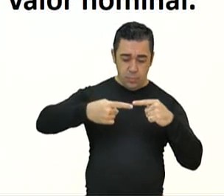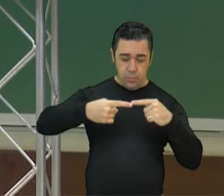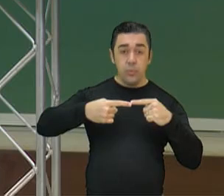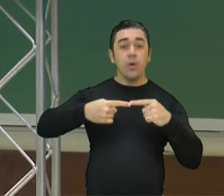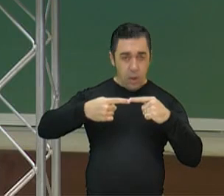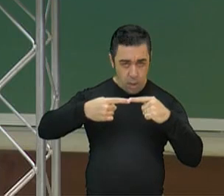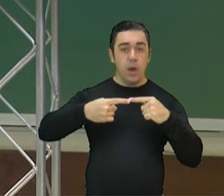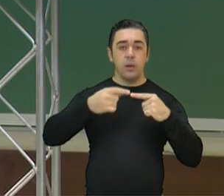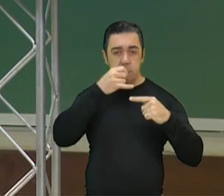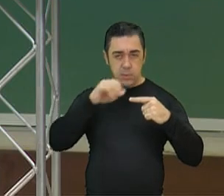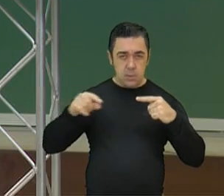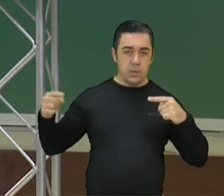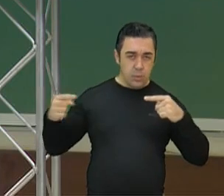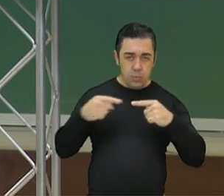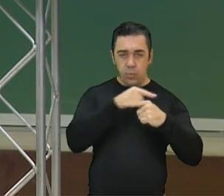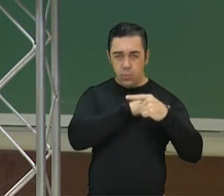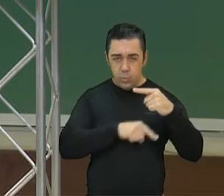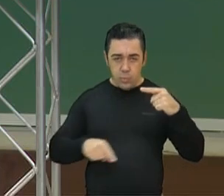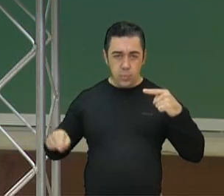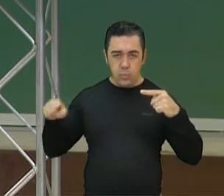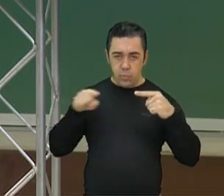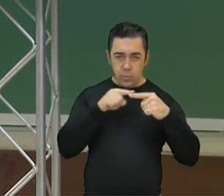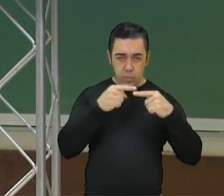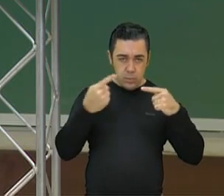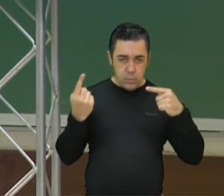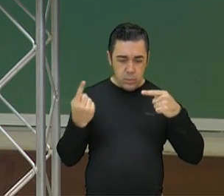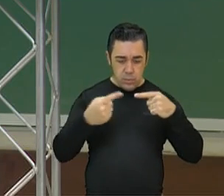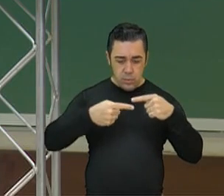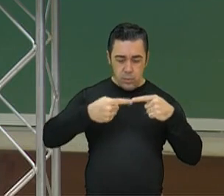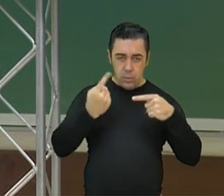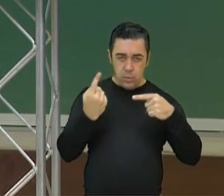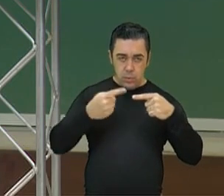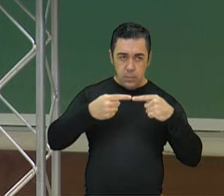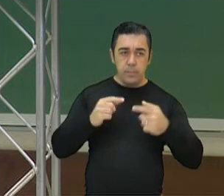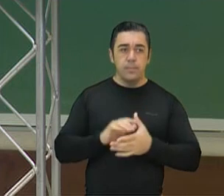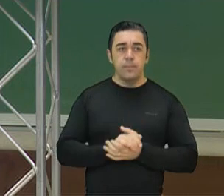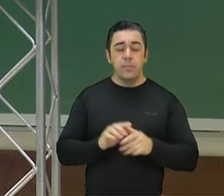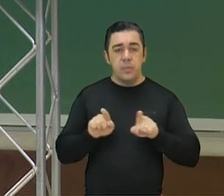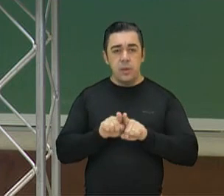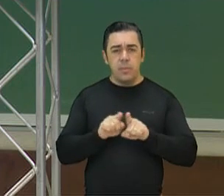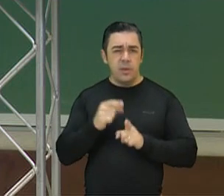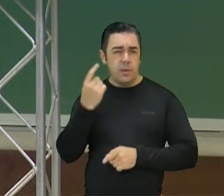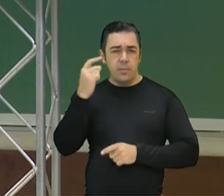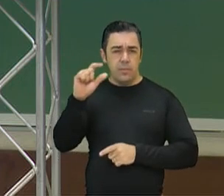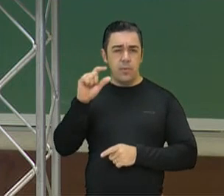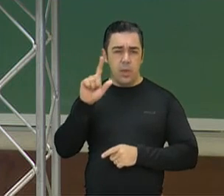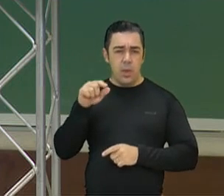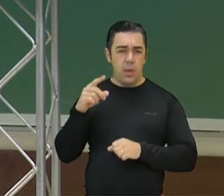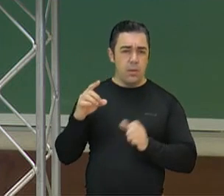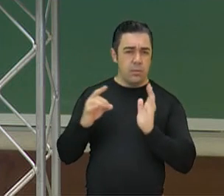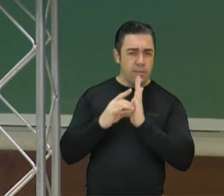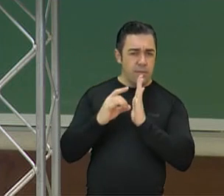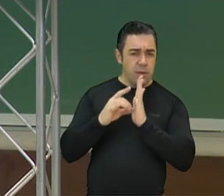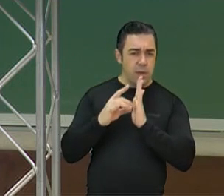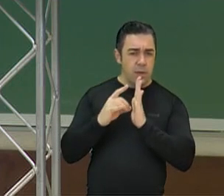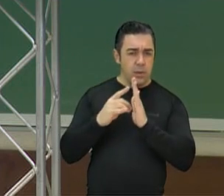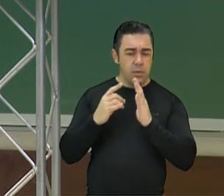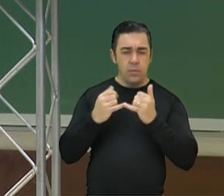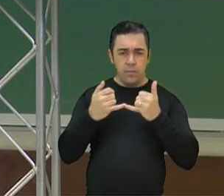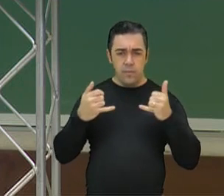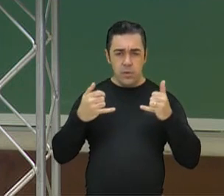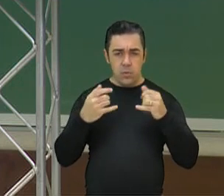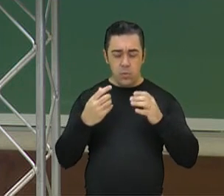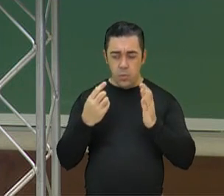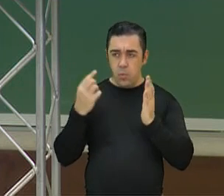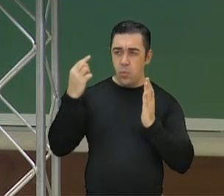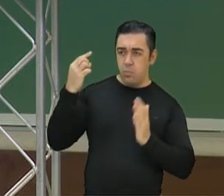fechado, ela está conectada. Nós temos aqui os fusíveis de vidro, né? Os fusíveis de vidro. Ele